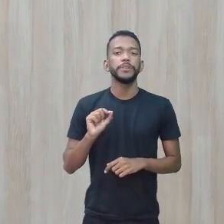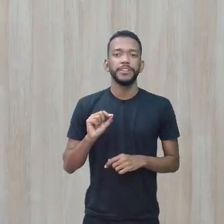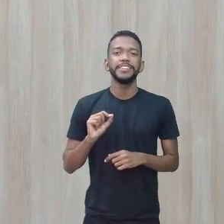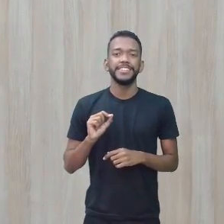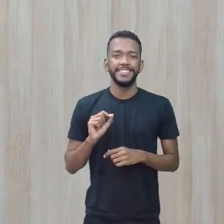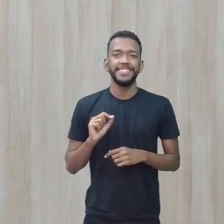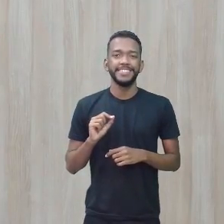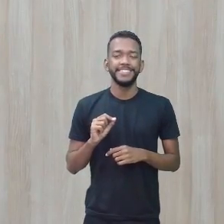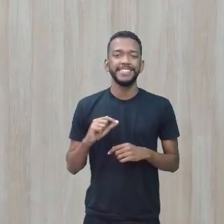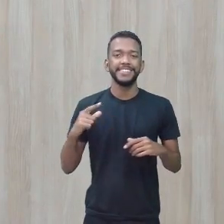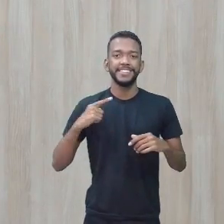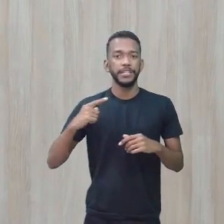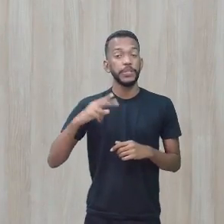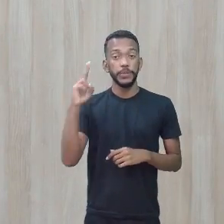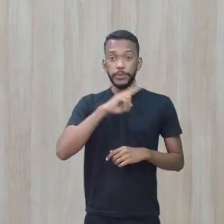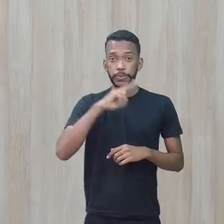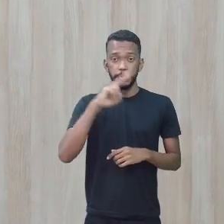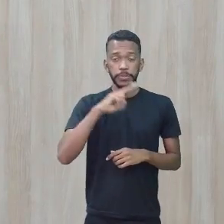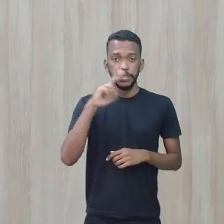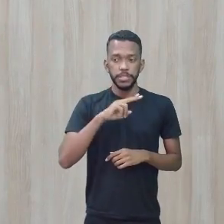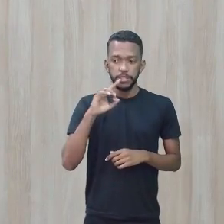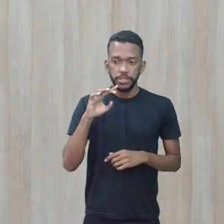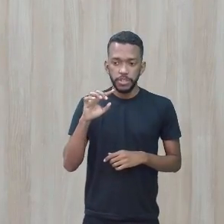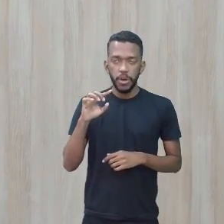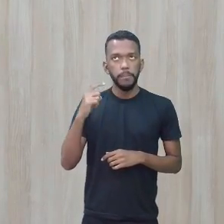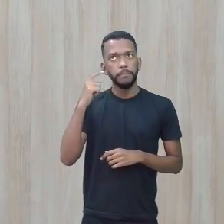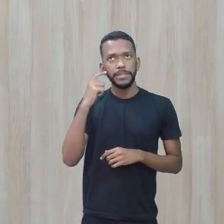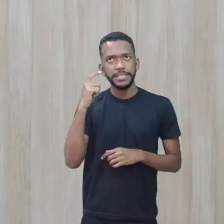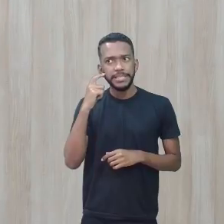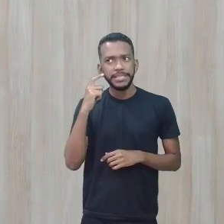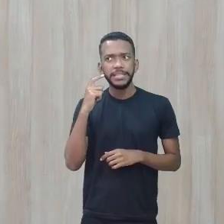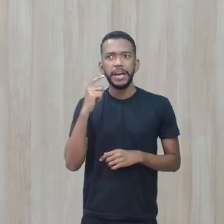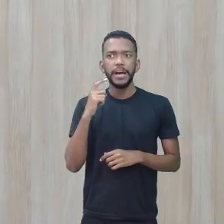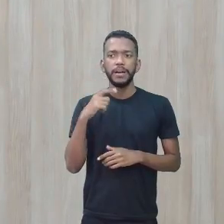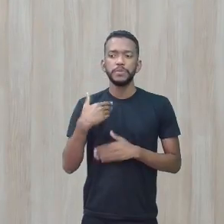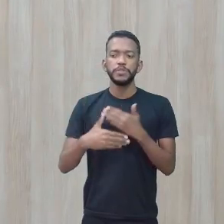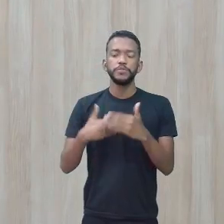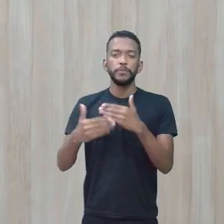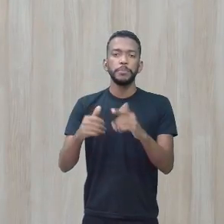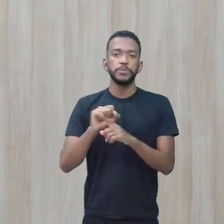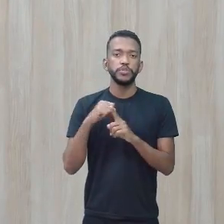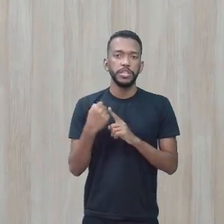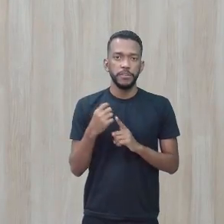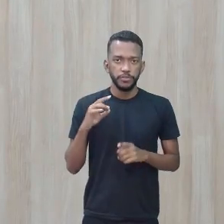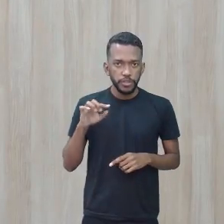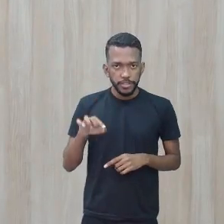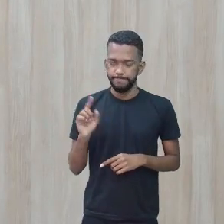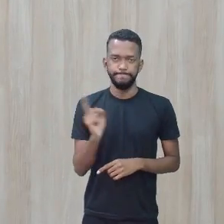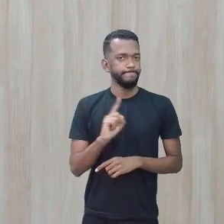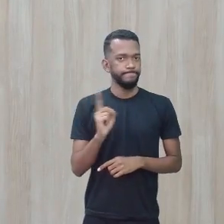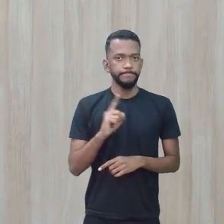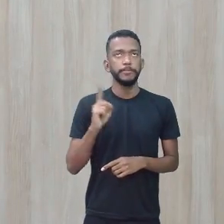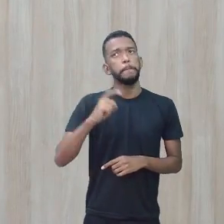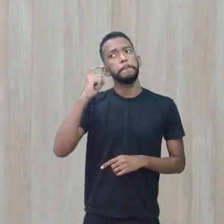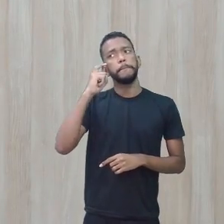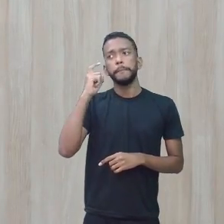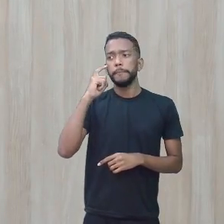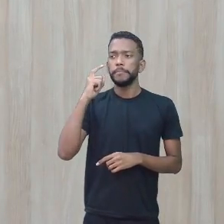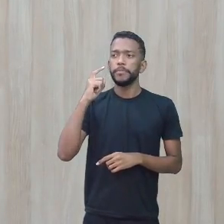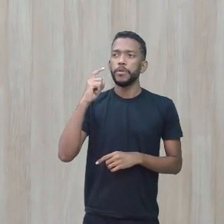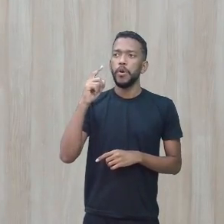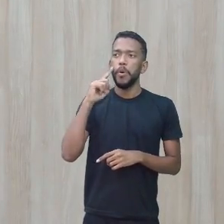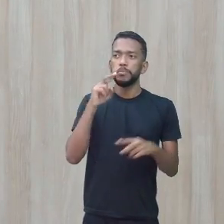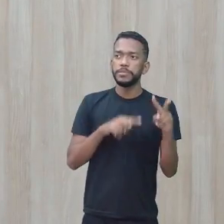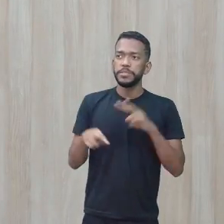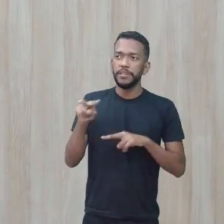que é urgente não é só pensar em um desenvolvimento sustentável, é você